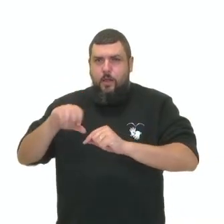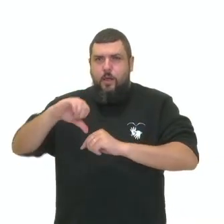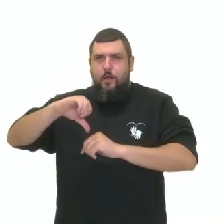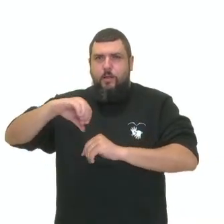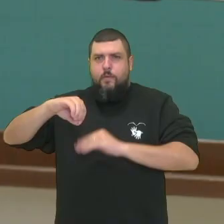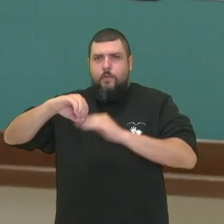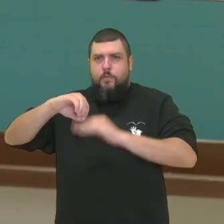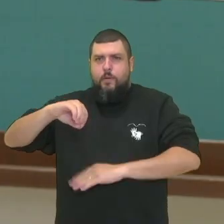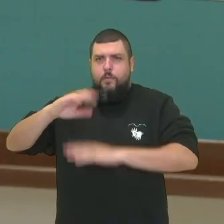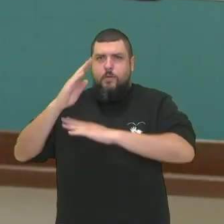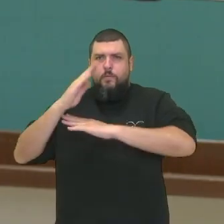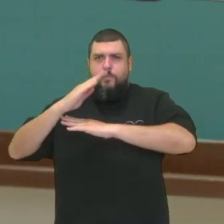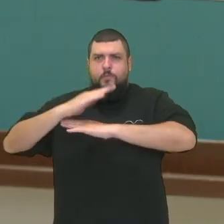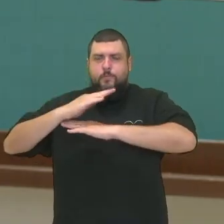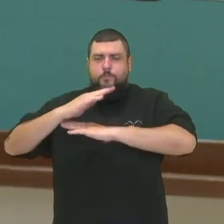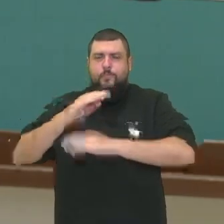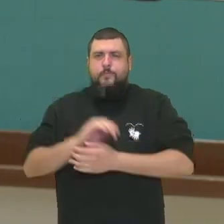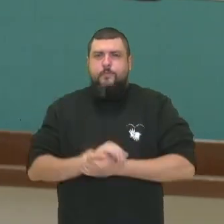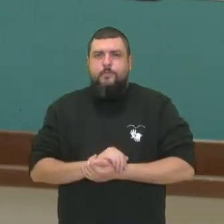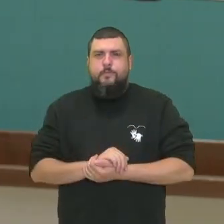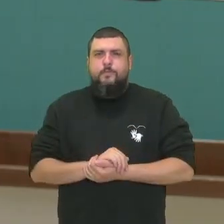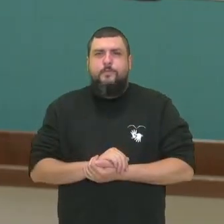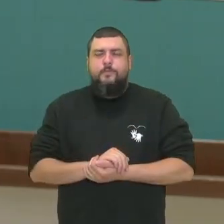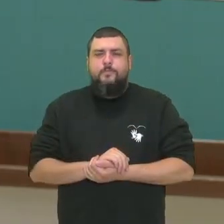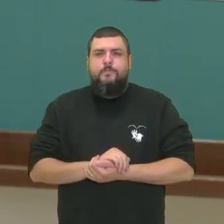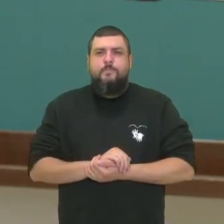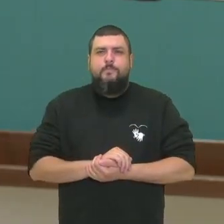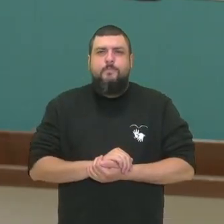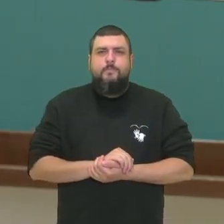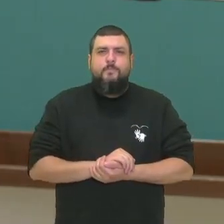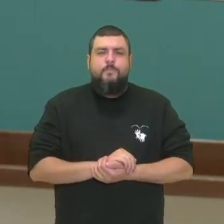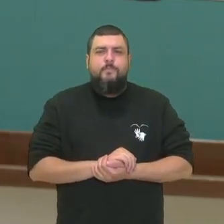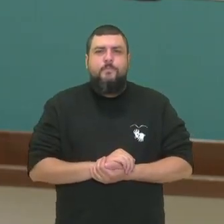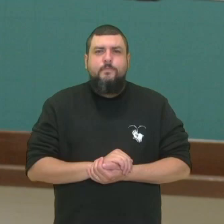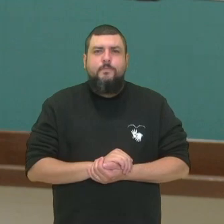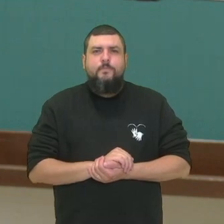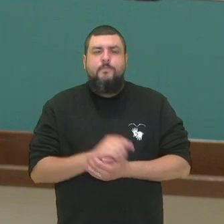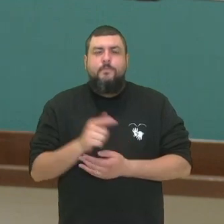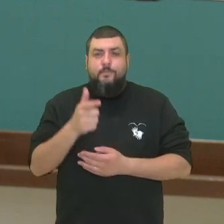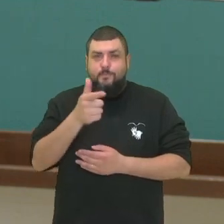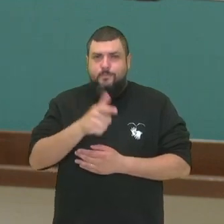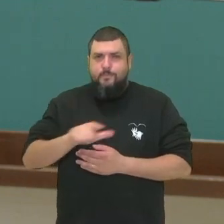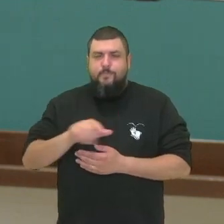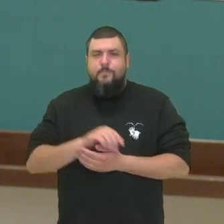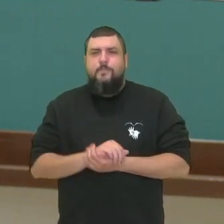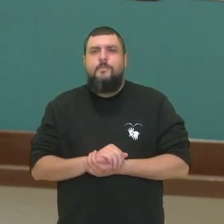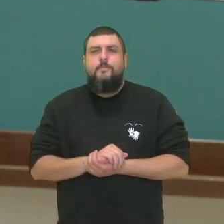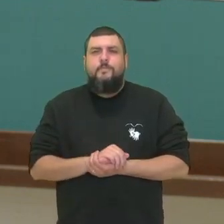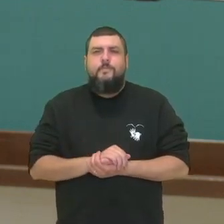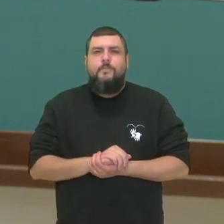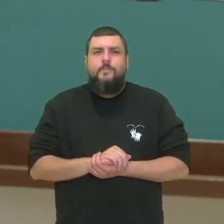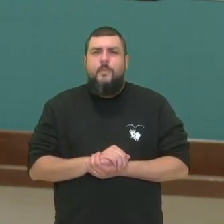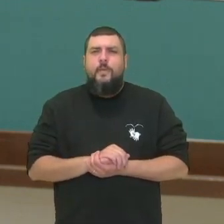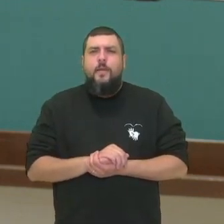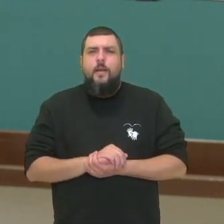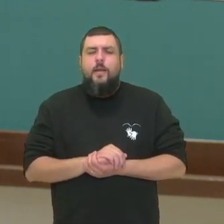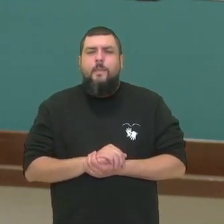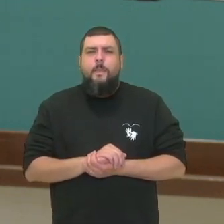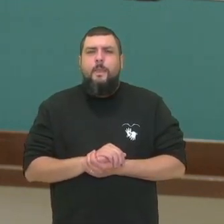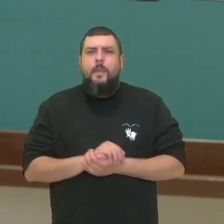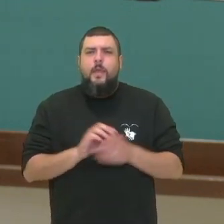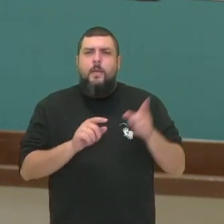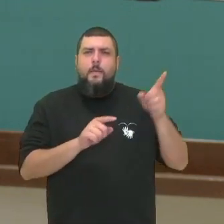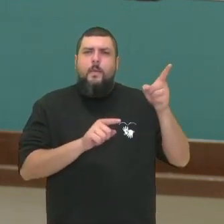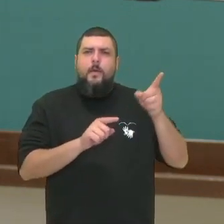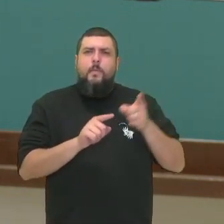graus, beleza? Então, vamos lá, continuando aqui comigo. Mais um aqui, tem um triângulo que tem os três lados diferentes. Se ele tem os três